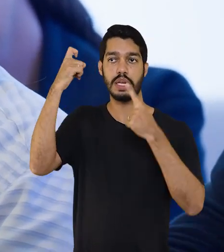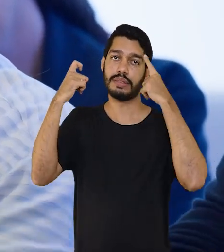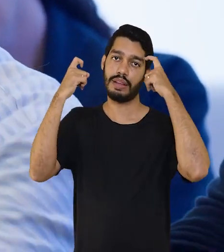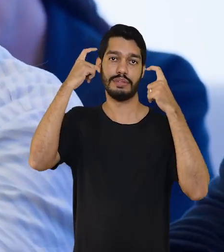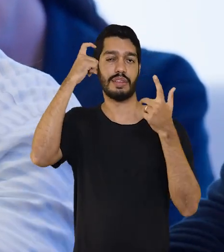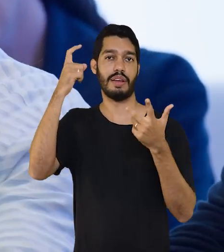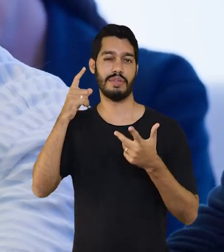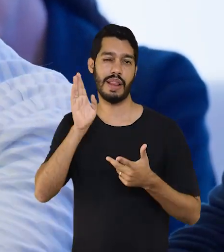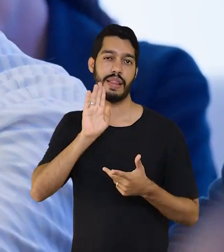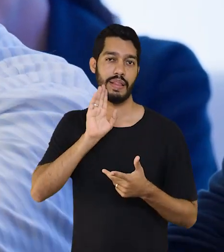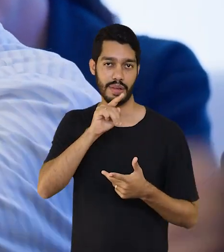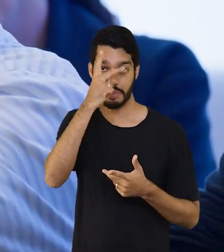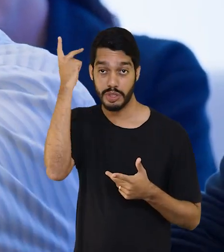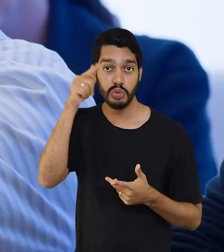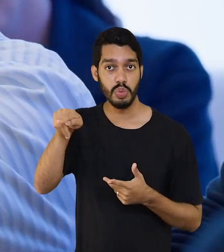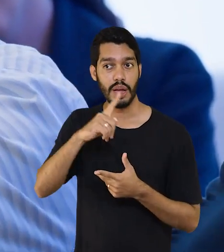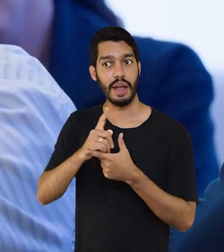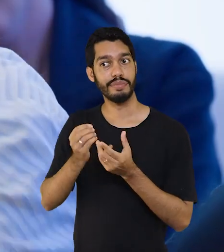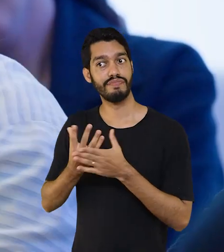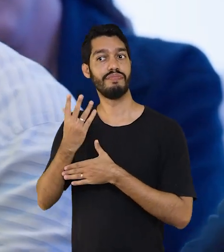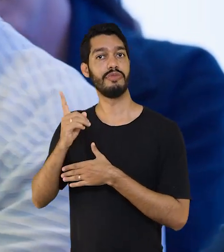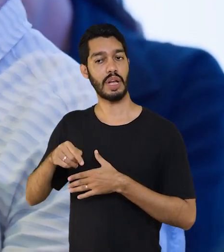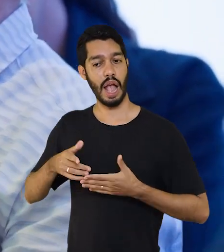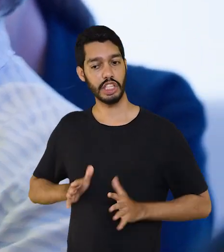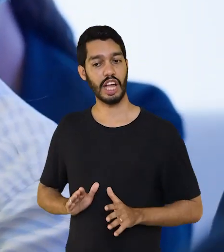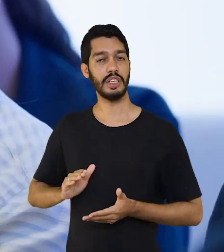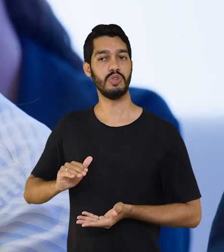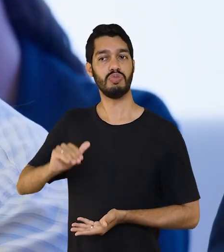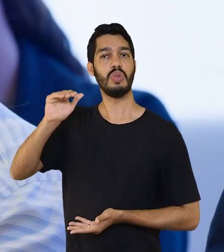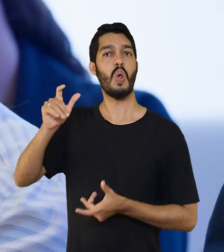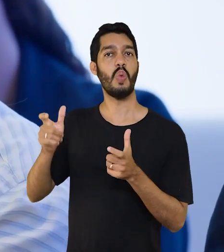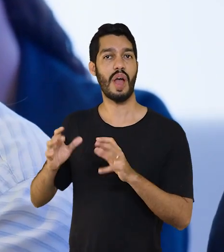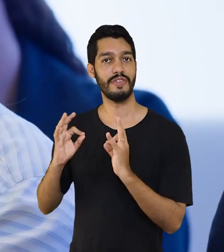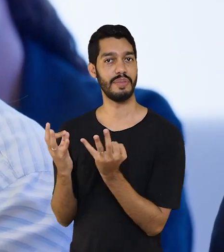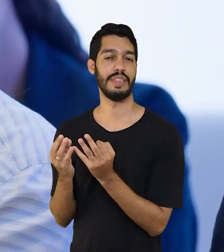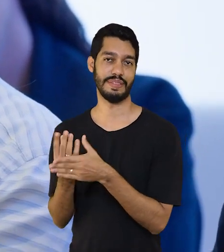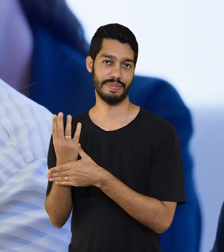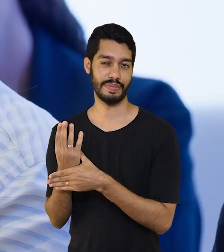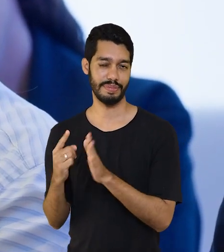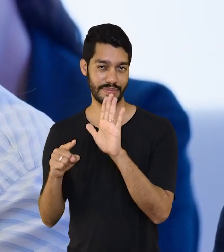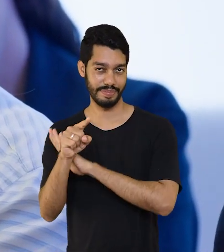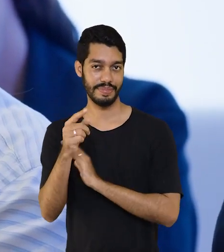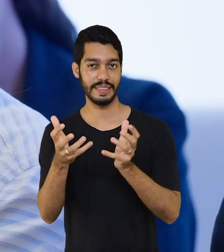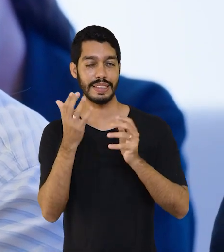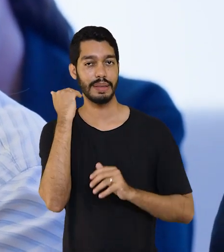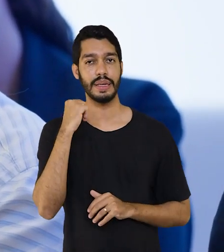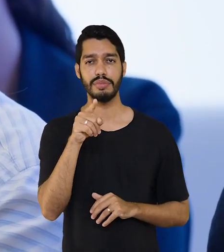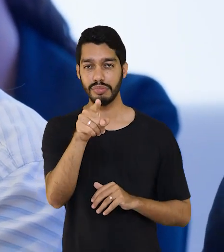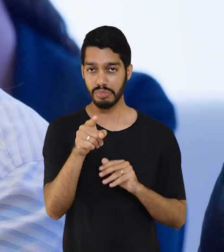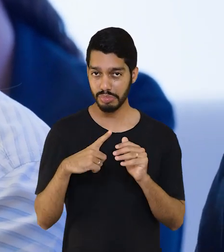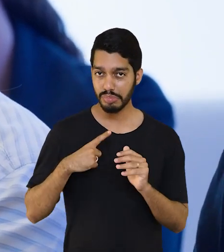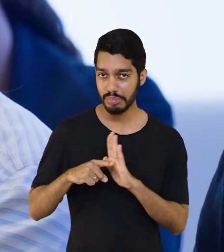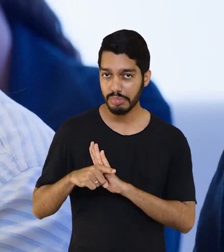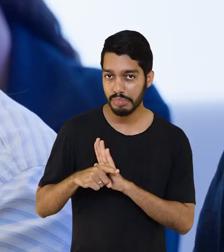né? Então acho que é legal para as pessoas perceberem que você já nasceu num berço de criação. Minha pergunta é o seguinte: você faz pesquisa para saber